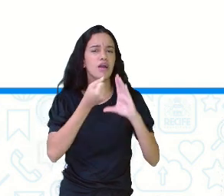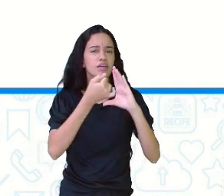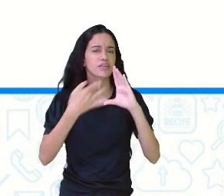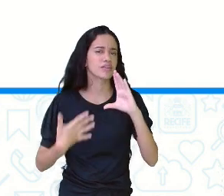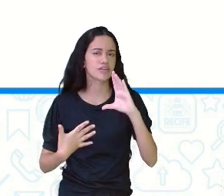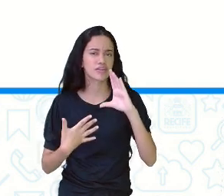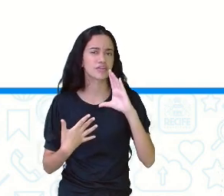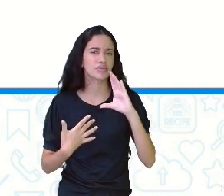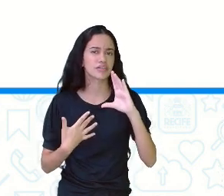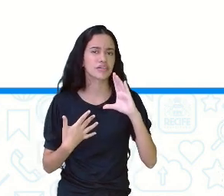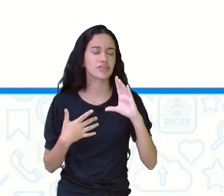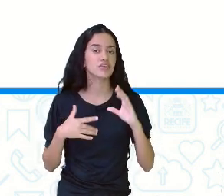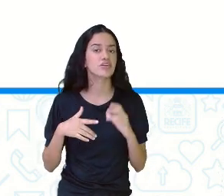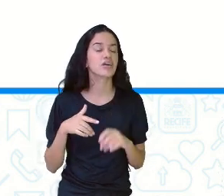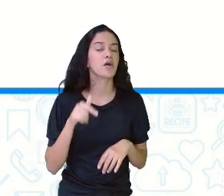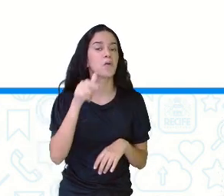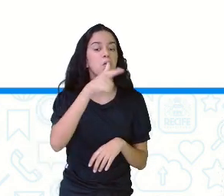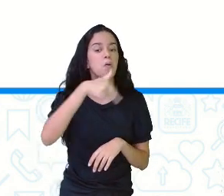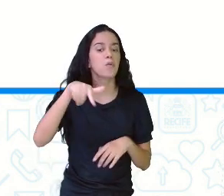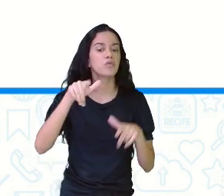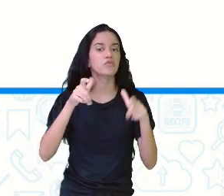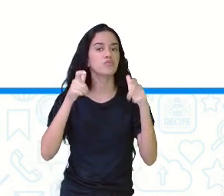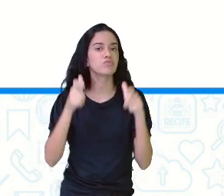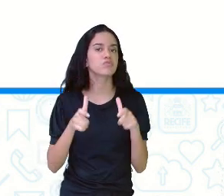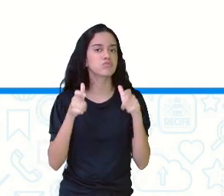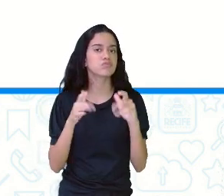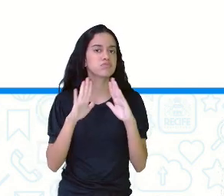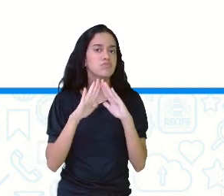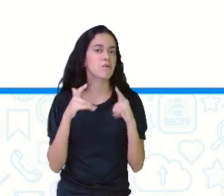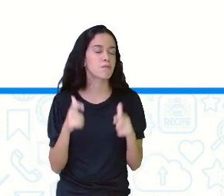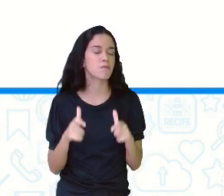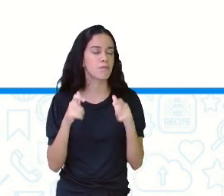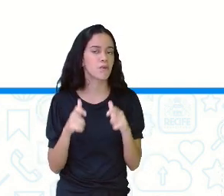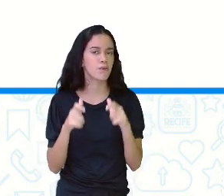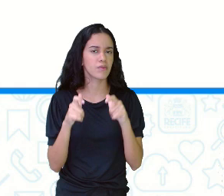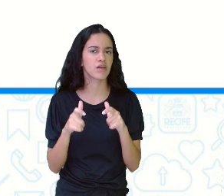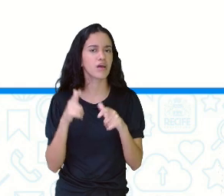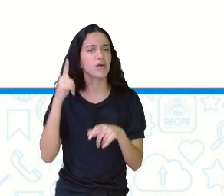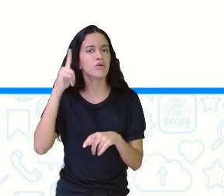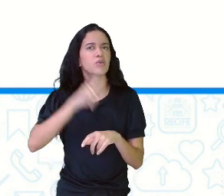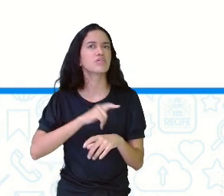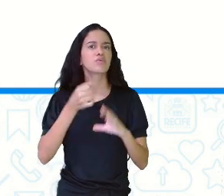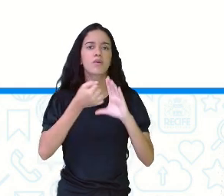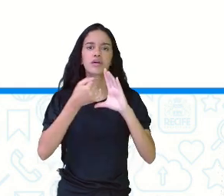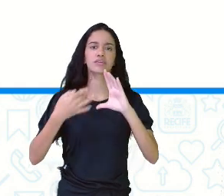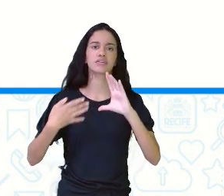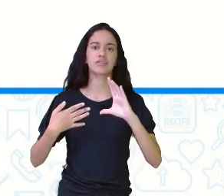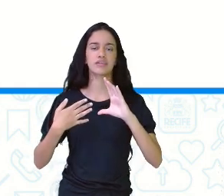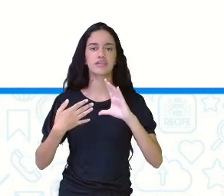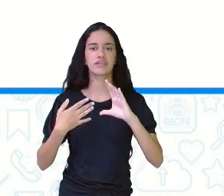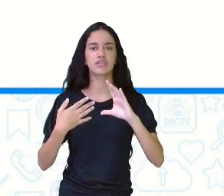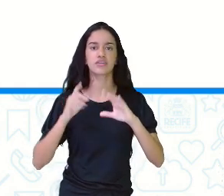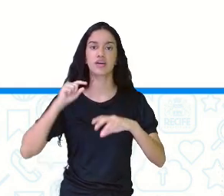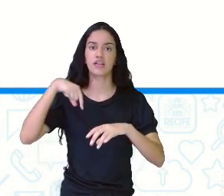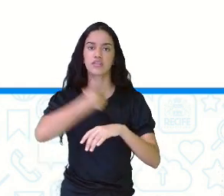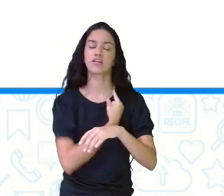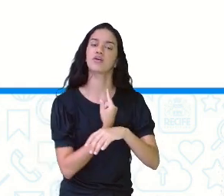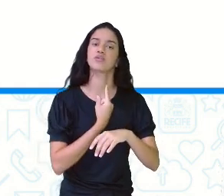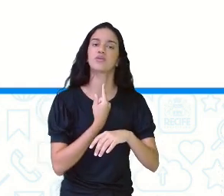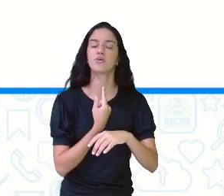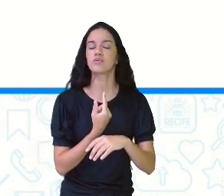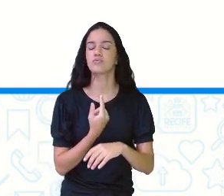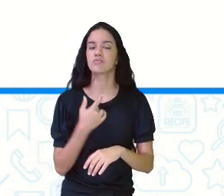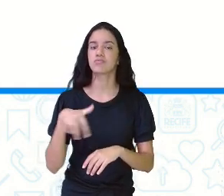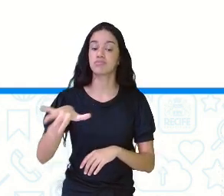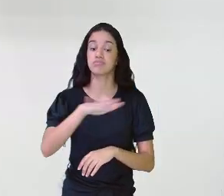características da região onde você mora? Será que você consegue dizer alguma característica da nossa região? Qual é a